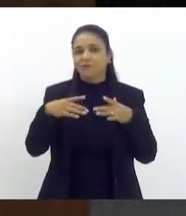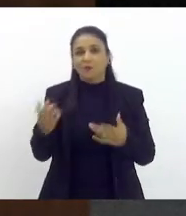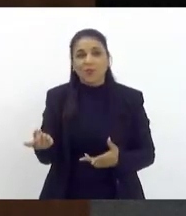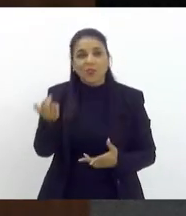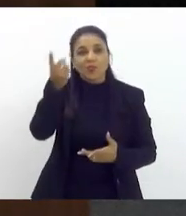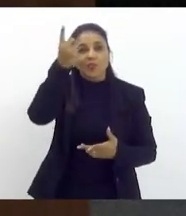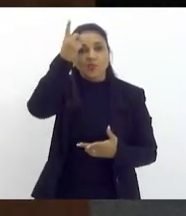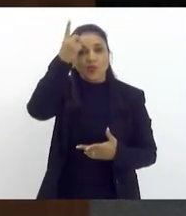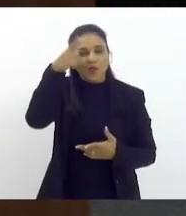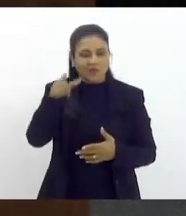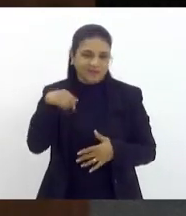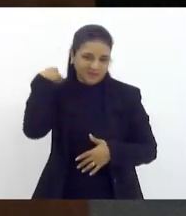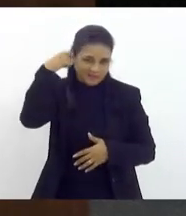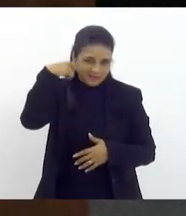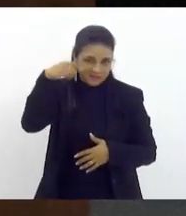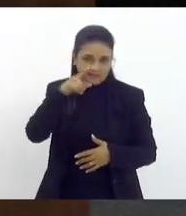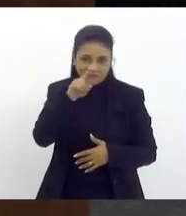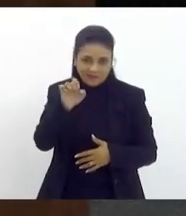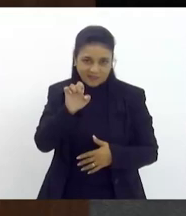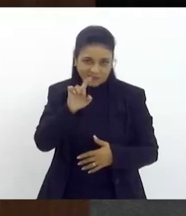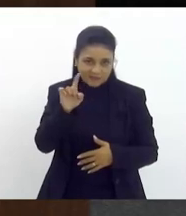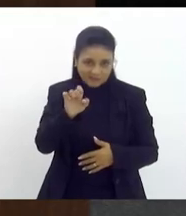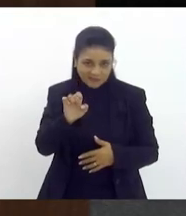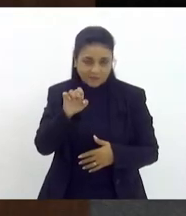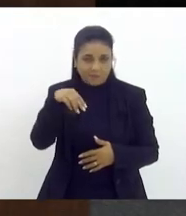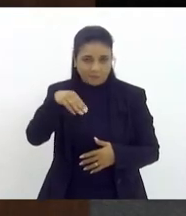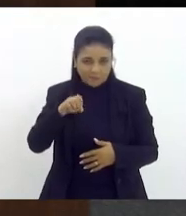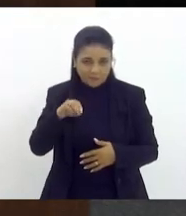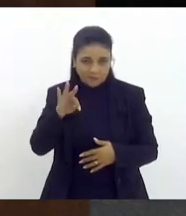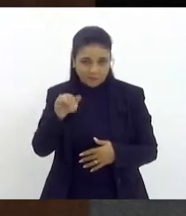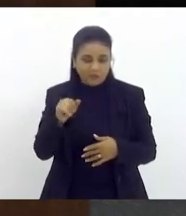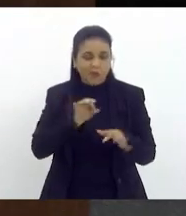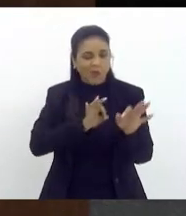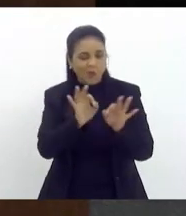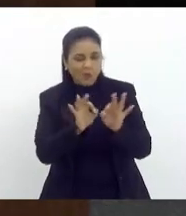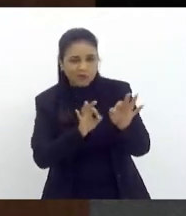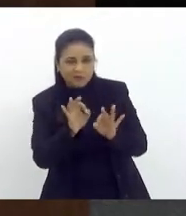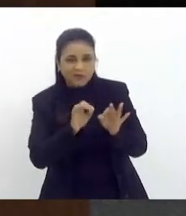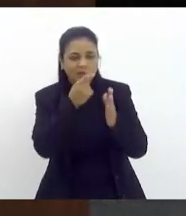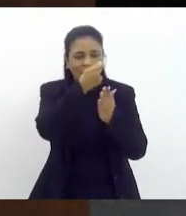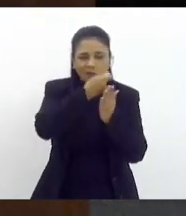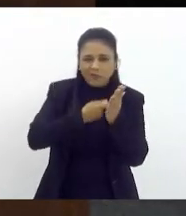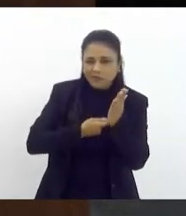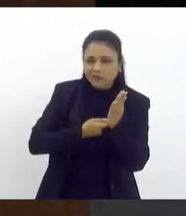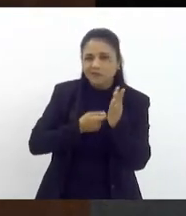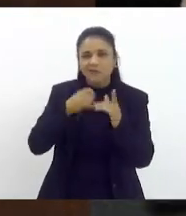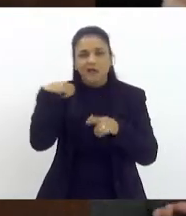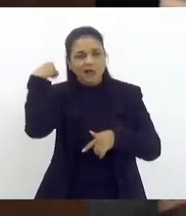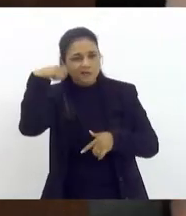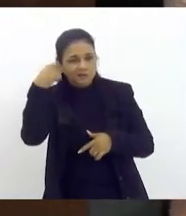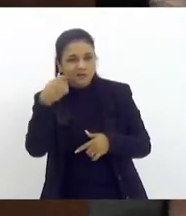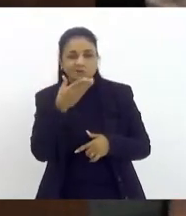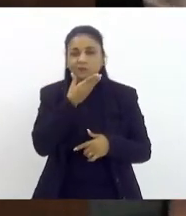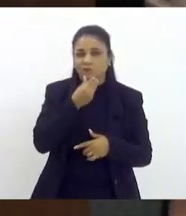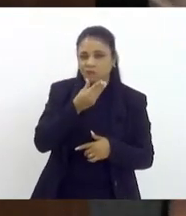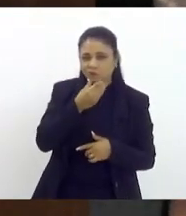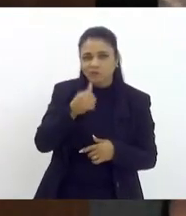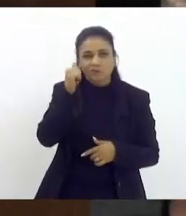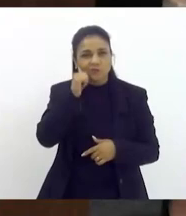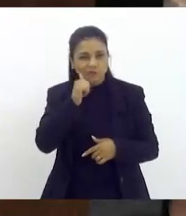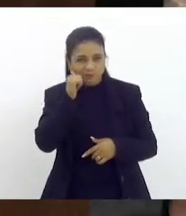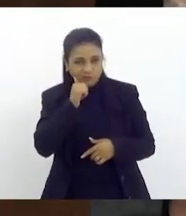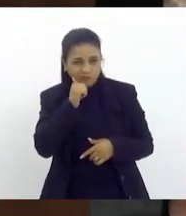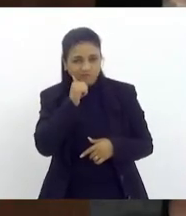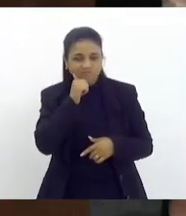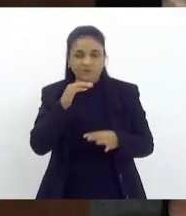principalmente nós organizadoras da cultura roteiristas atrizes atores enfim todos Lógico